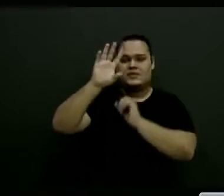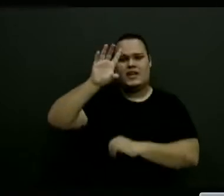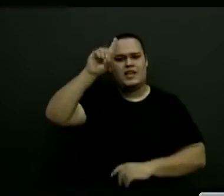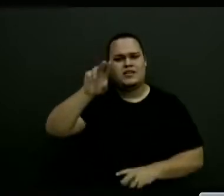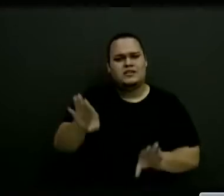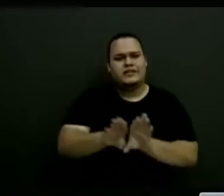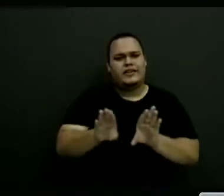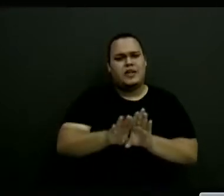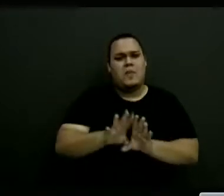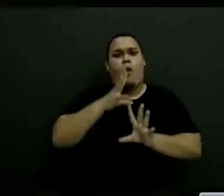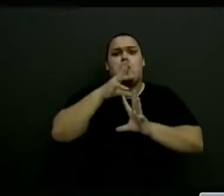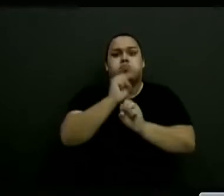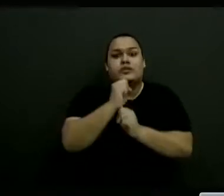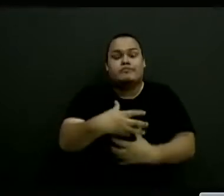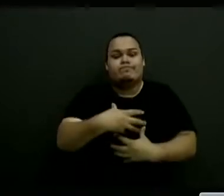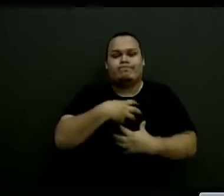um empreendedor.